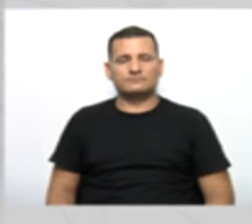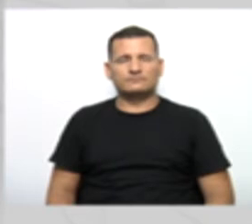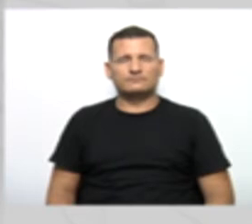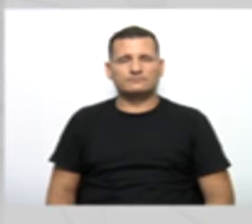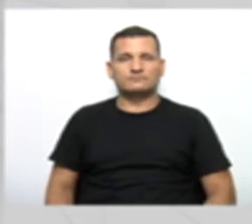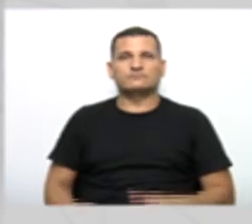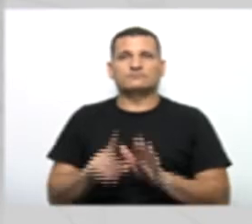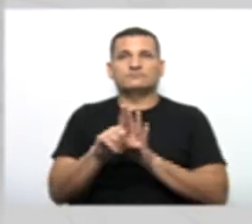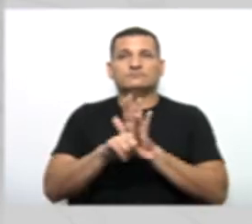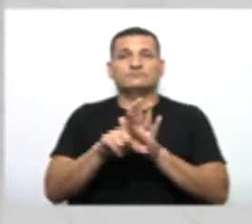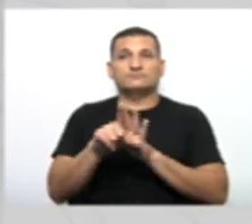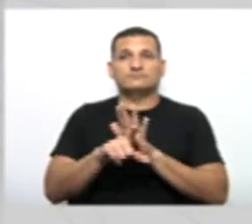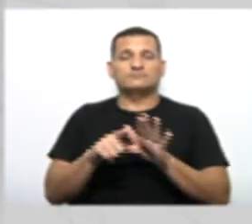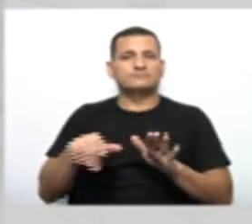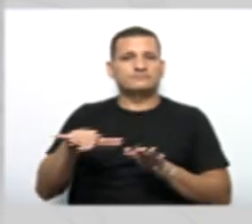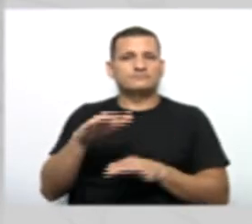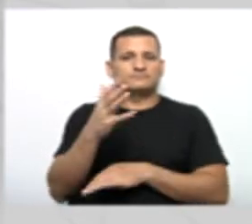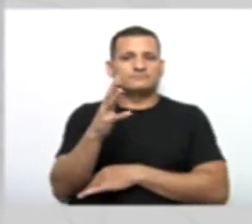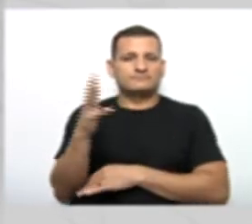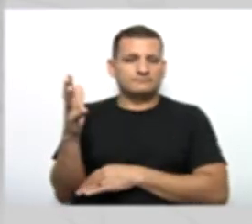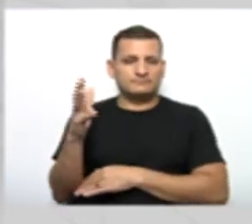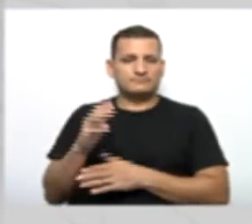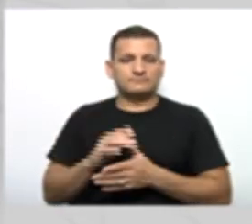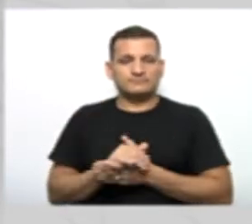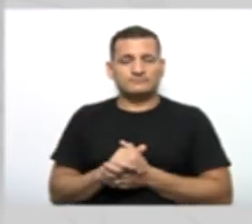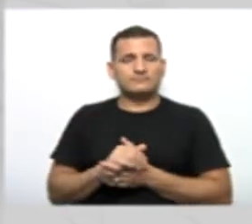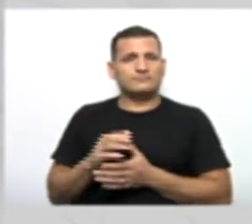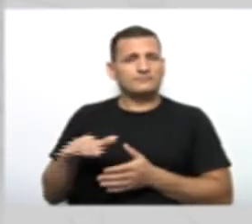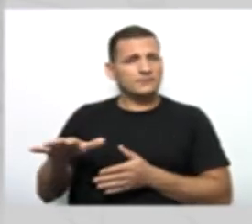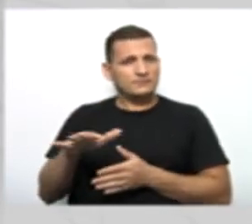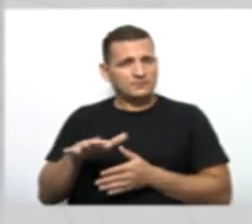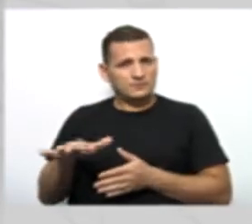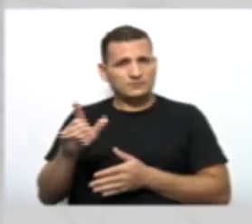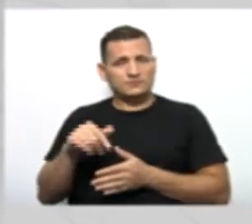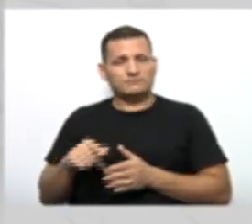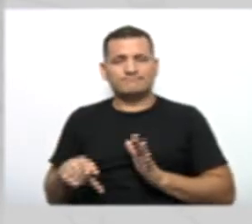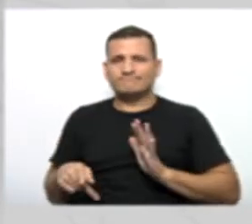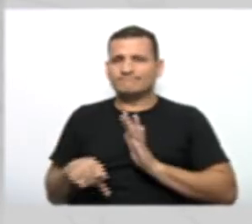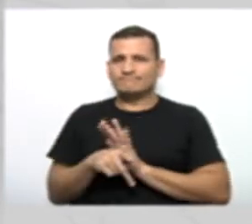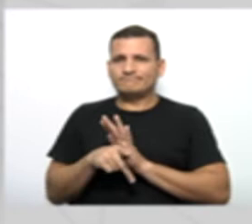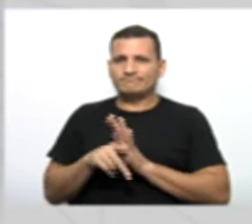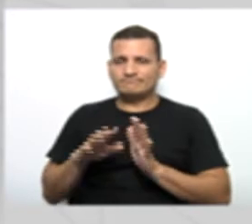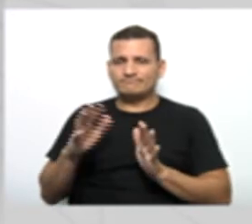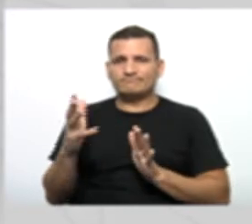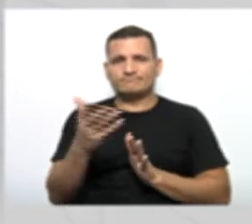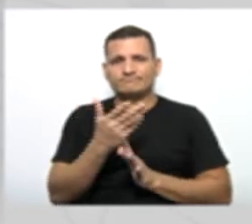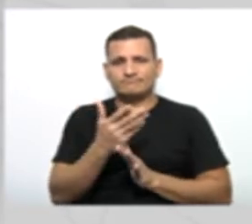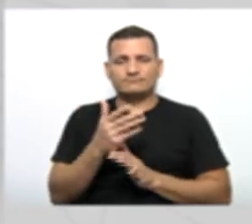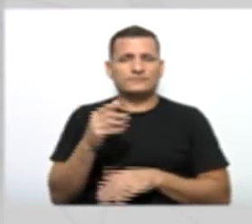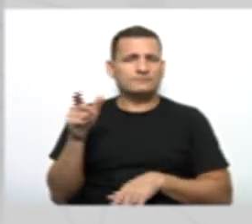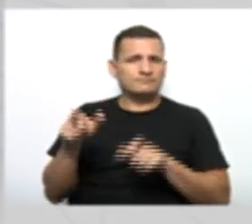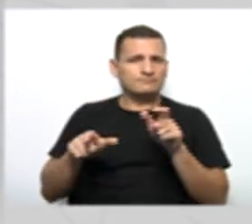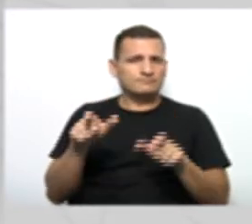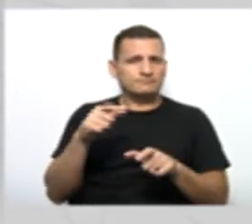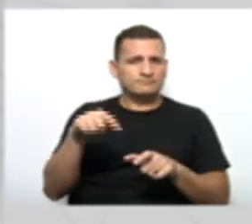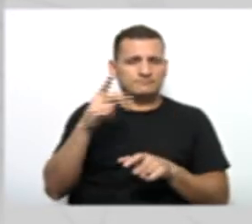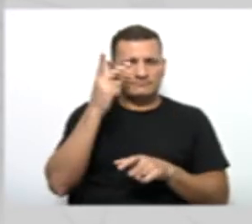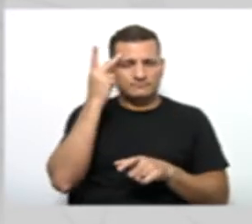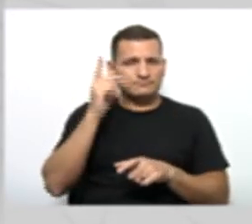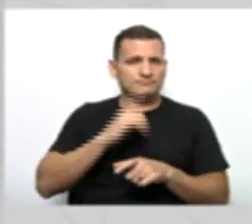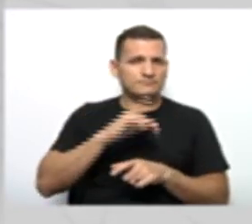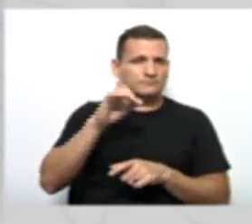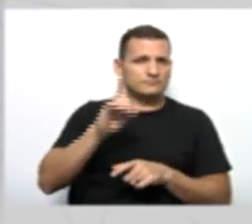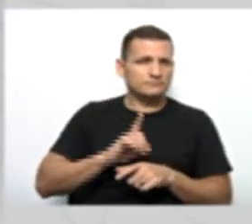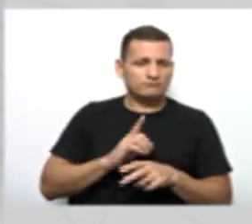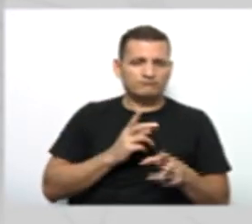Legislação ambiental. O meio ambiente é considerado um bem que pertence a todos, de forma que todo indivíduo tem o direito de utilizar e